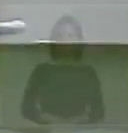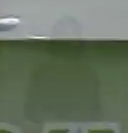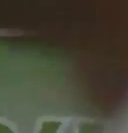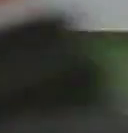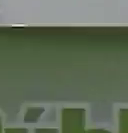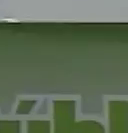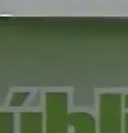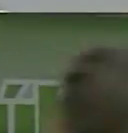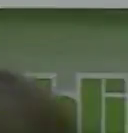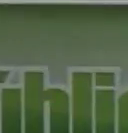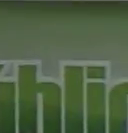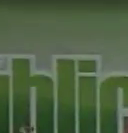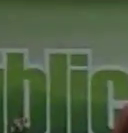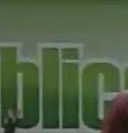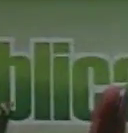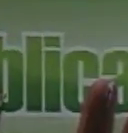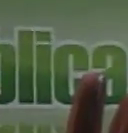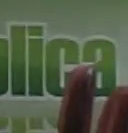Obrigado.